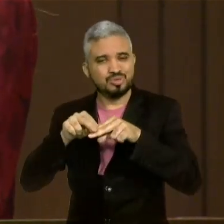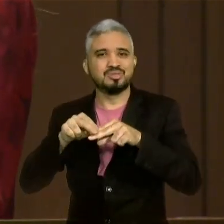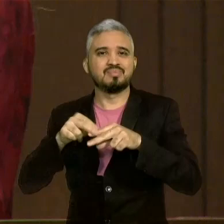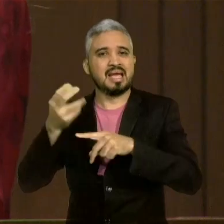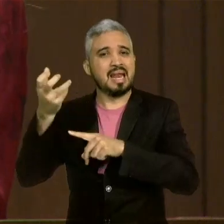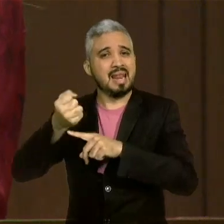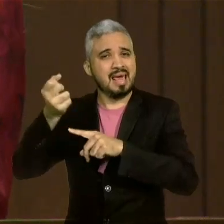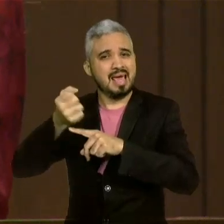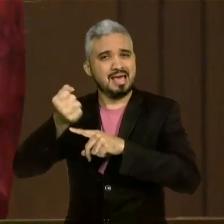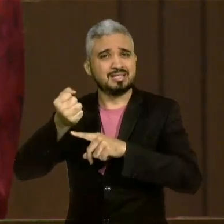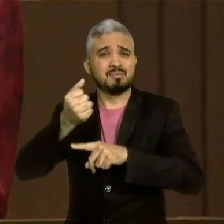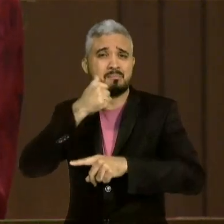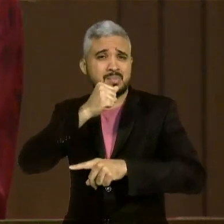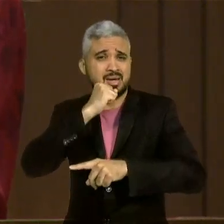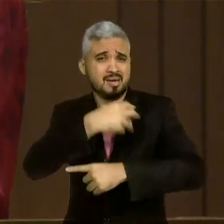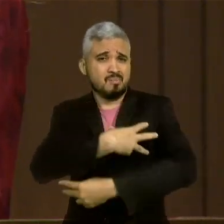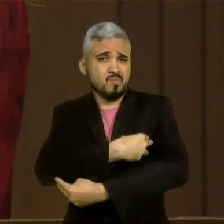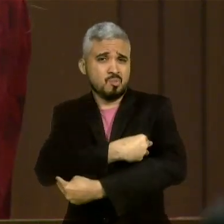Lei